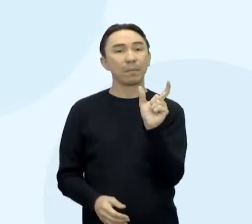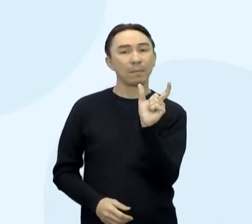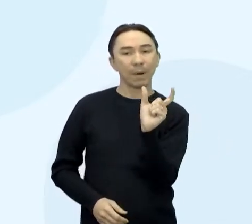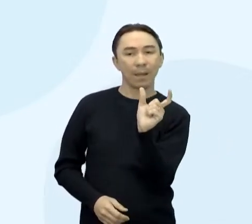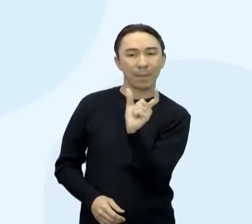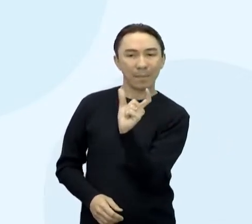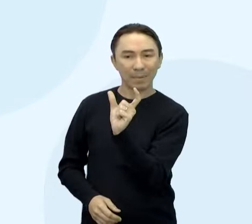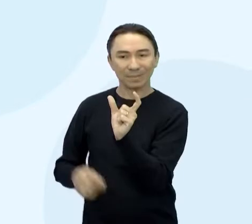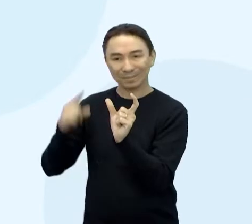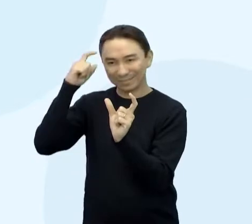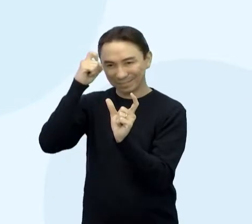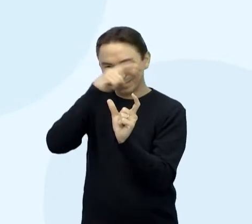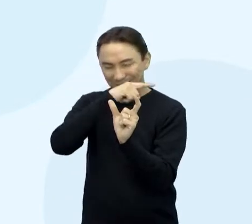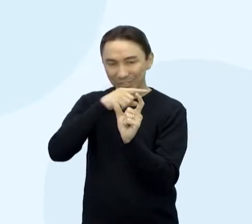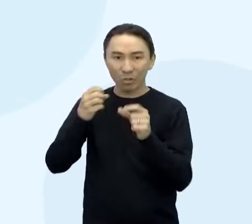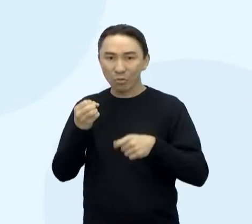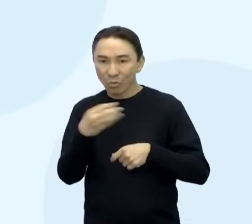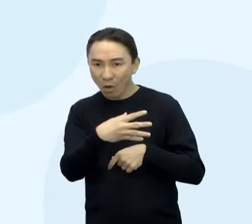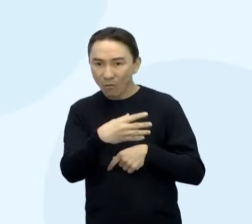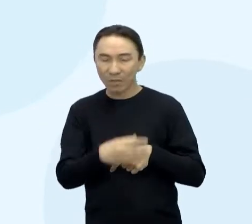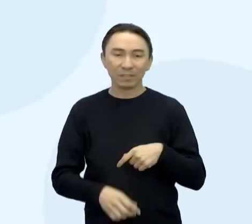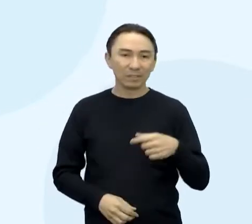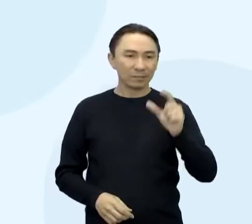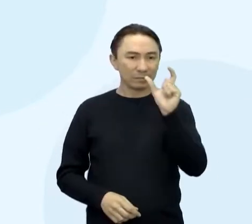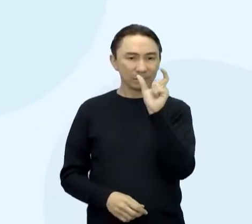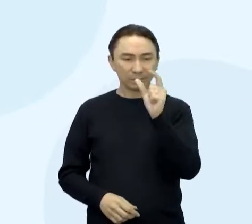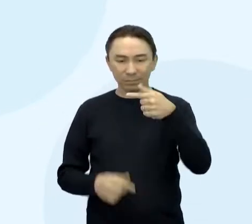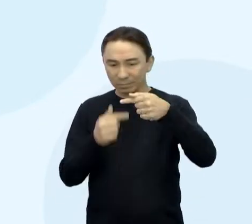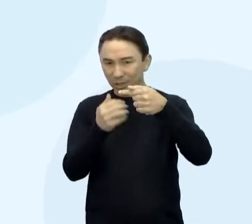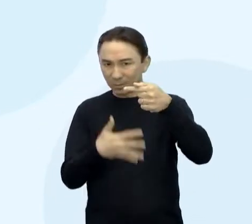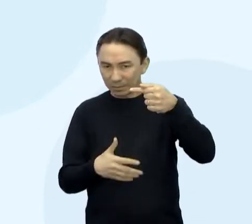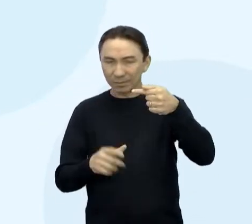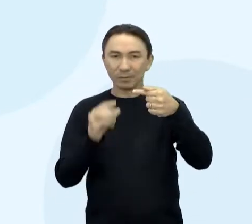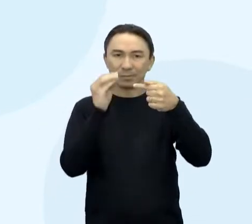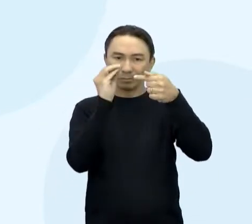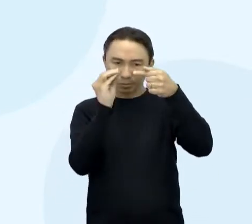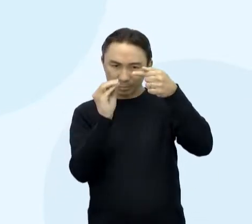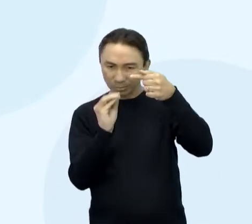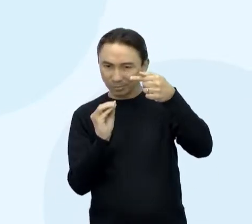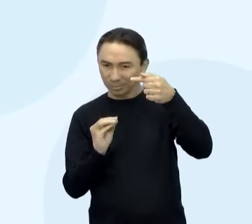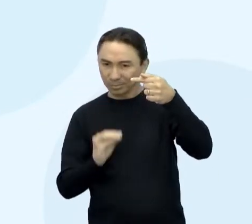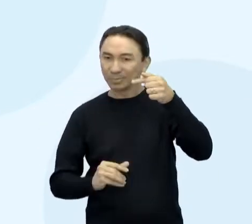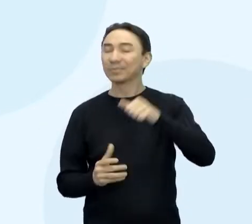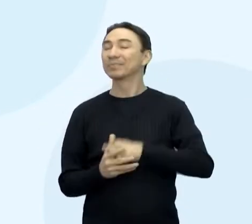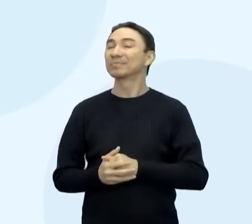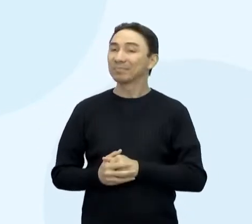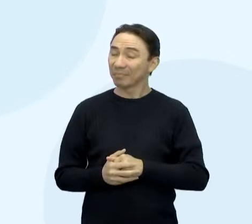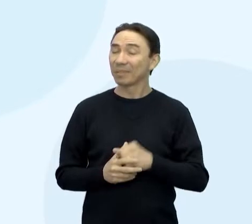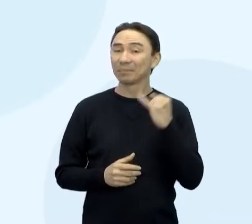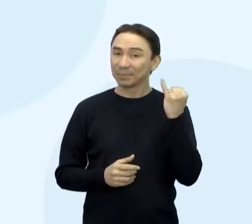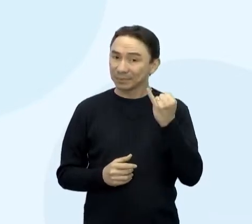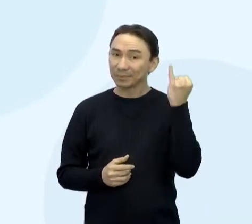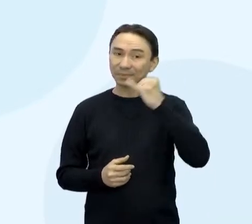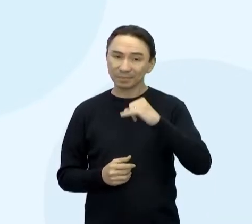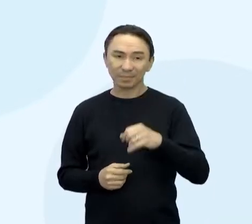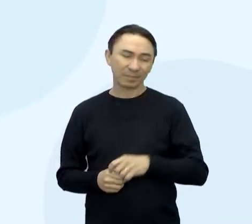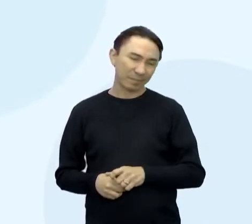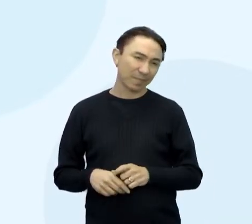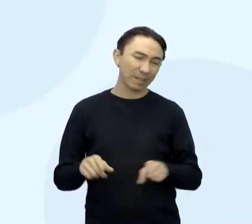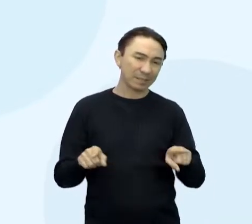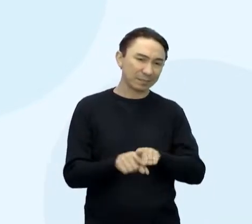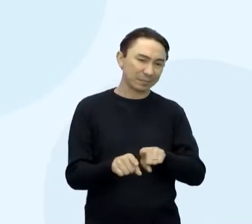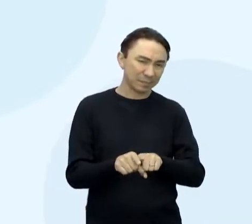as orientações e recomendações que a gente dá durante a aula para você ficar atento, principalmente lá nos